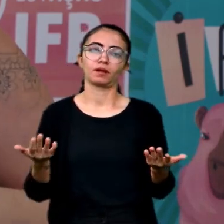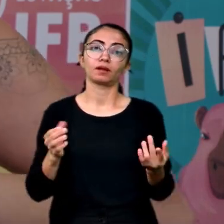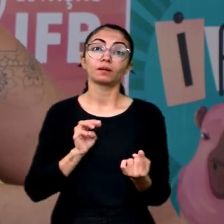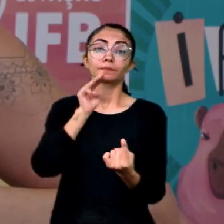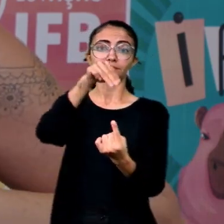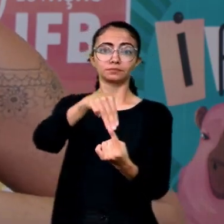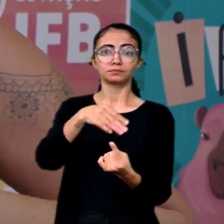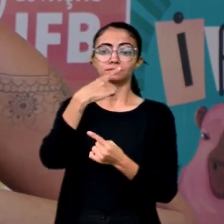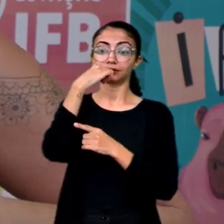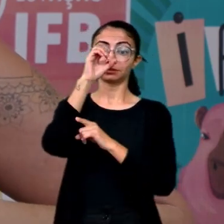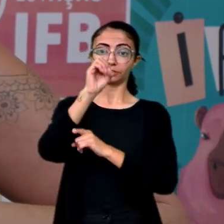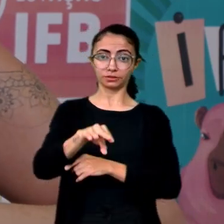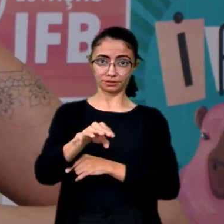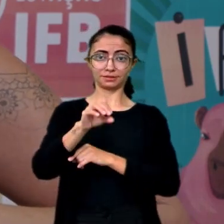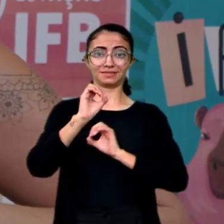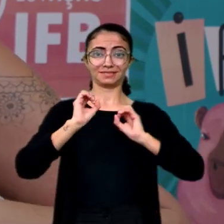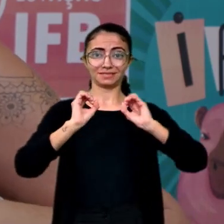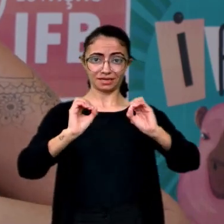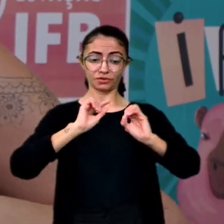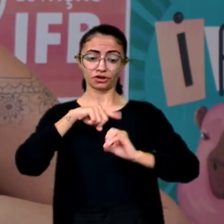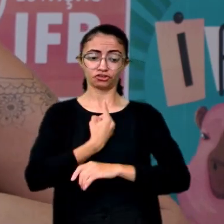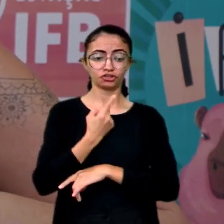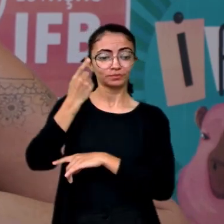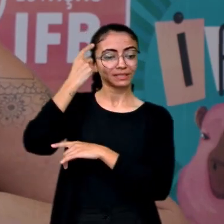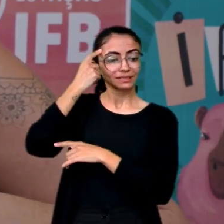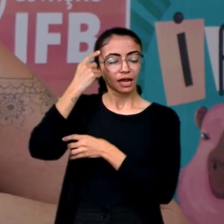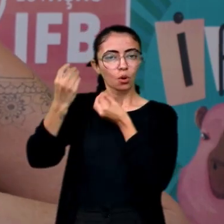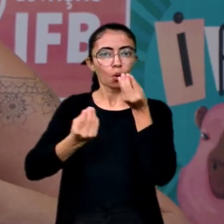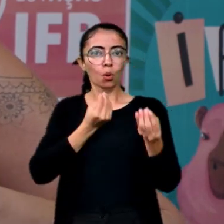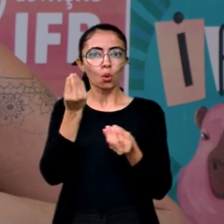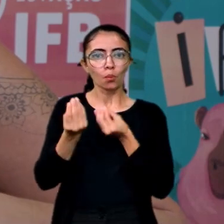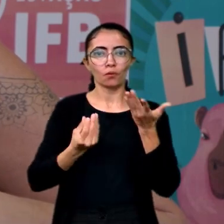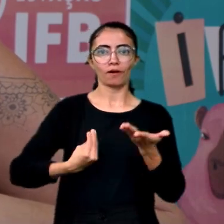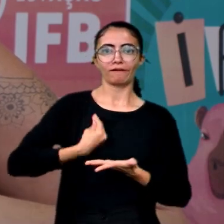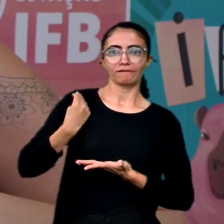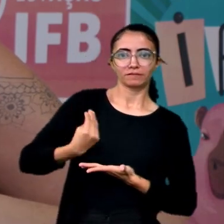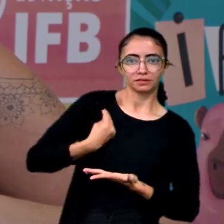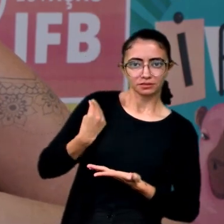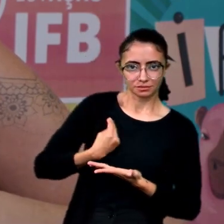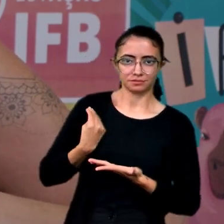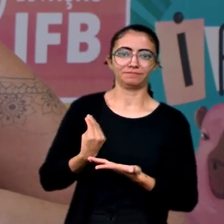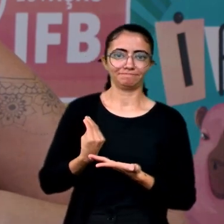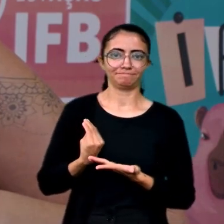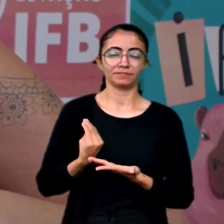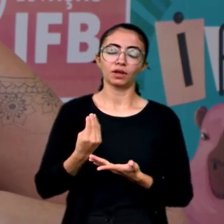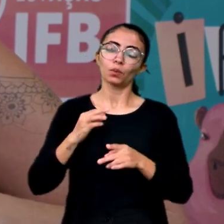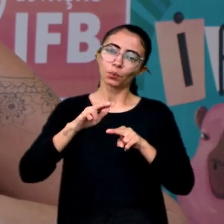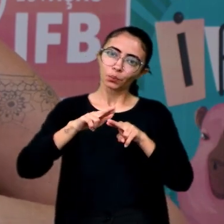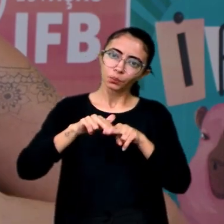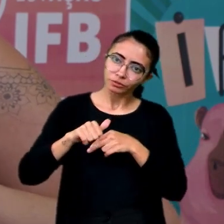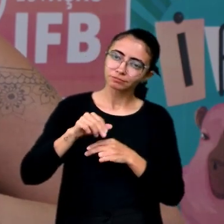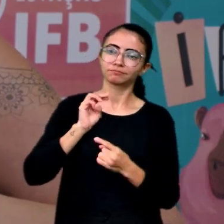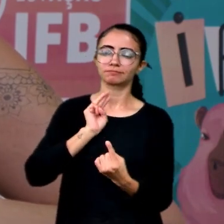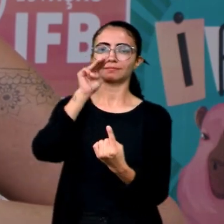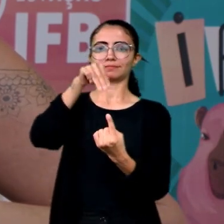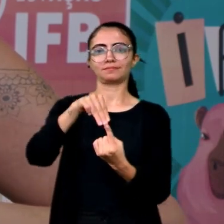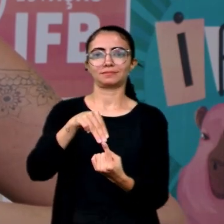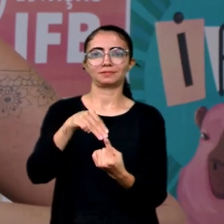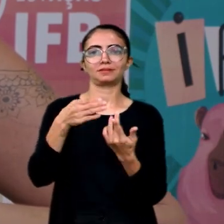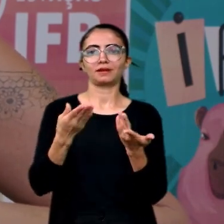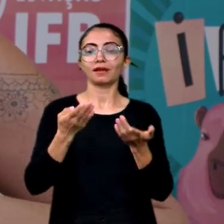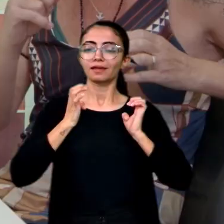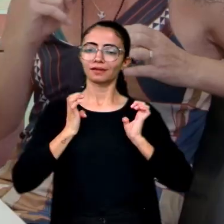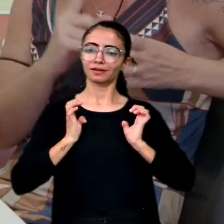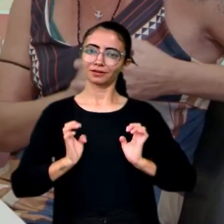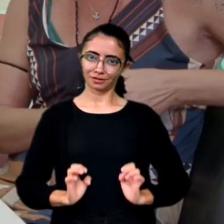justamente isso, a gente redesenhar a nossa forma de vida. Então por isso ela é uma meta ética. E que começa, e não